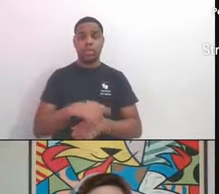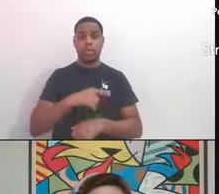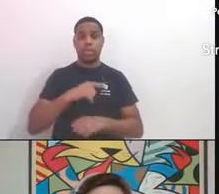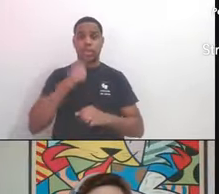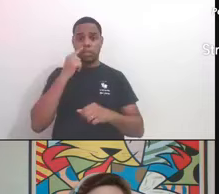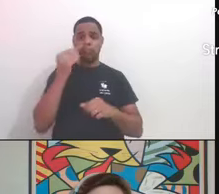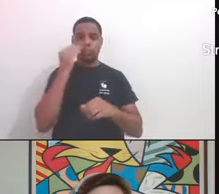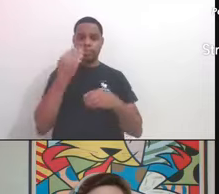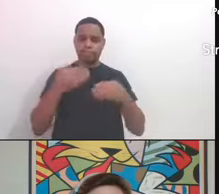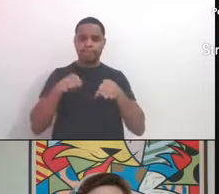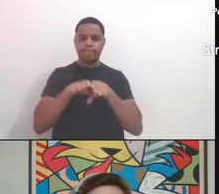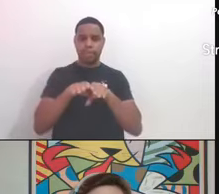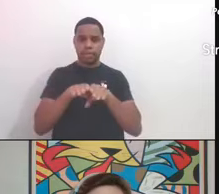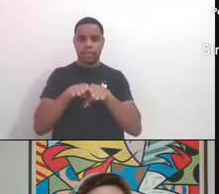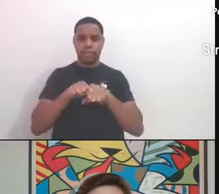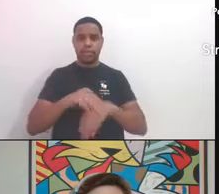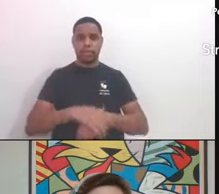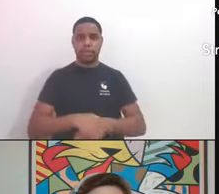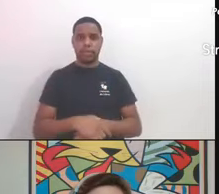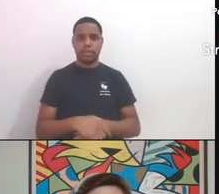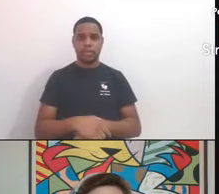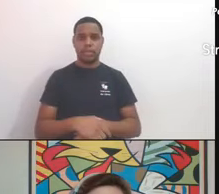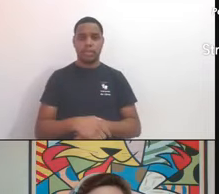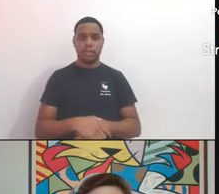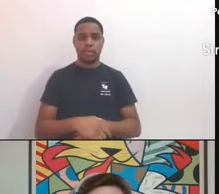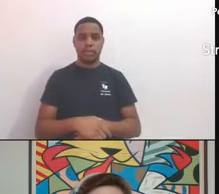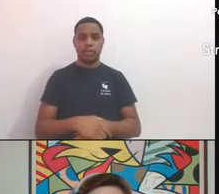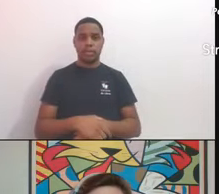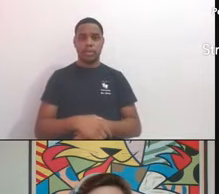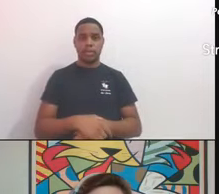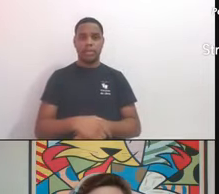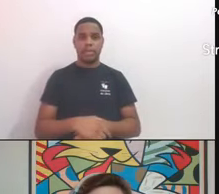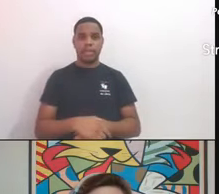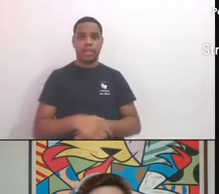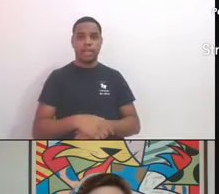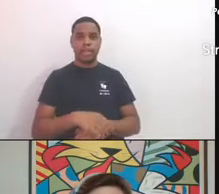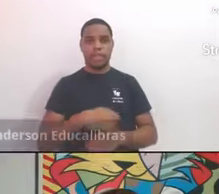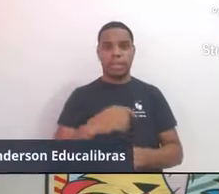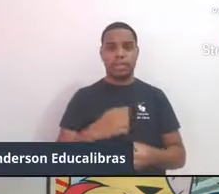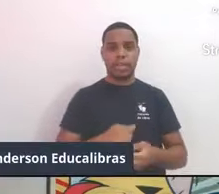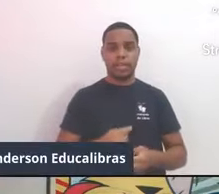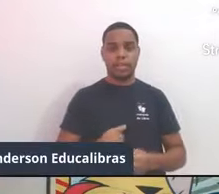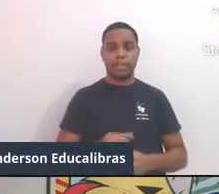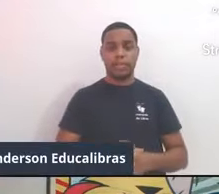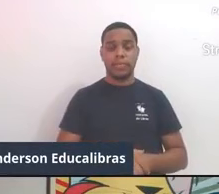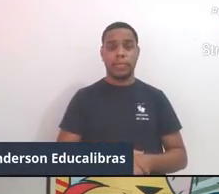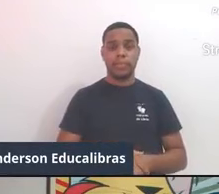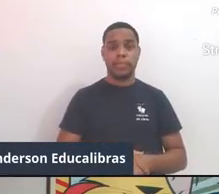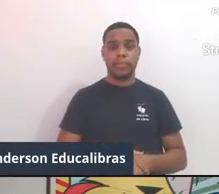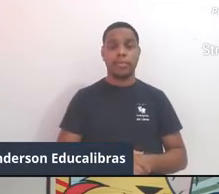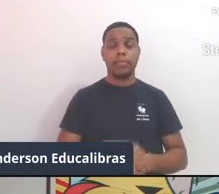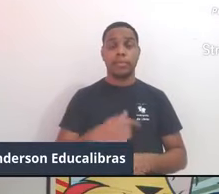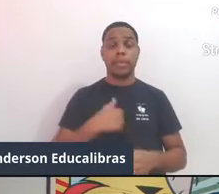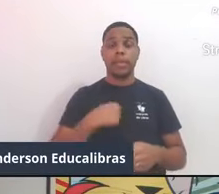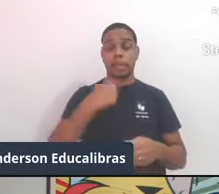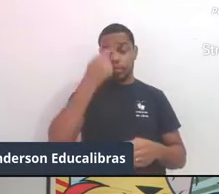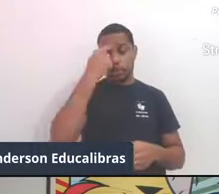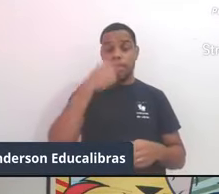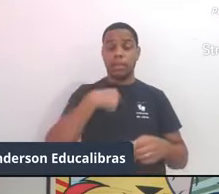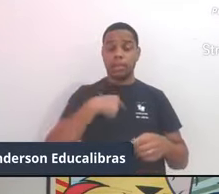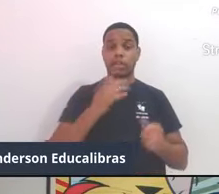igualdade. O esforço pela absoluta igualdade. Bom, eu sou diretor do SESC de São Paulo há algum